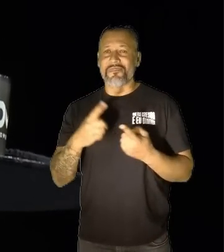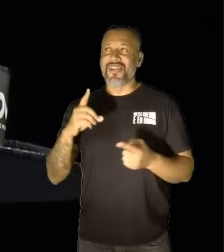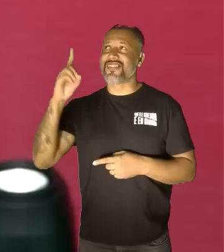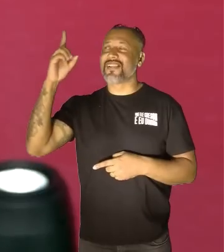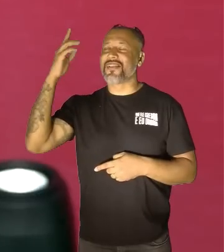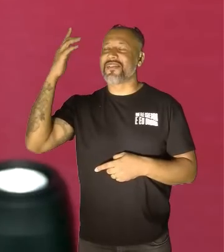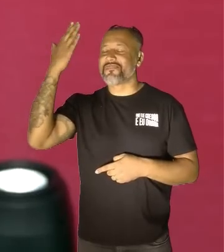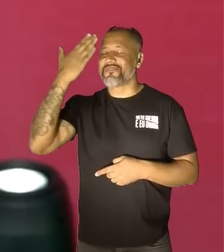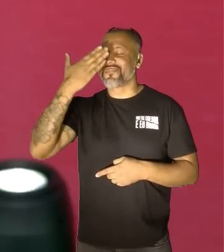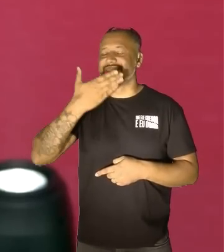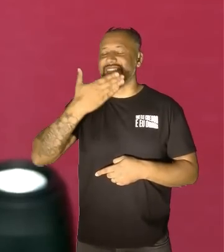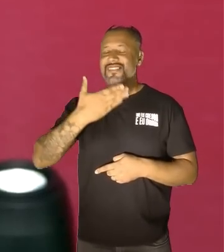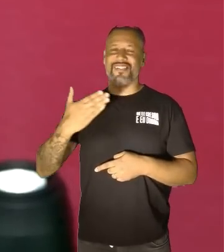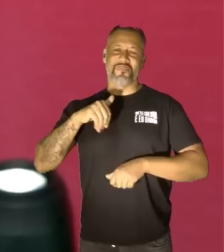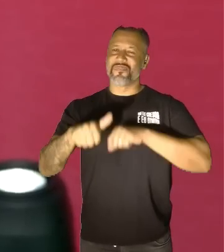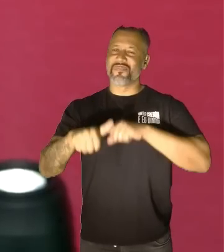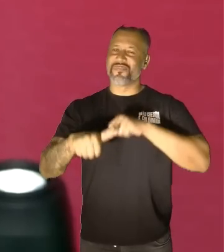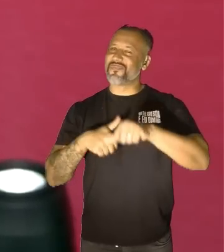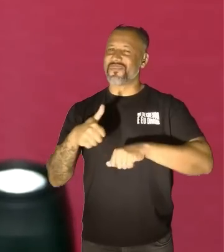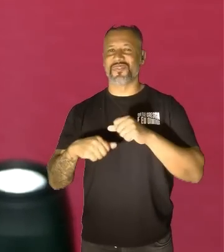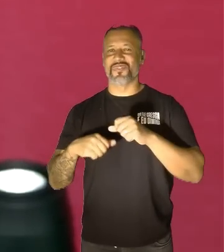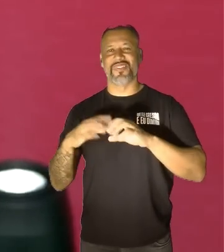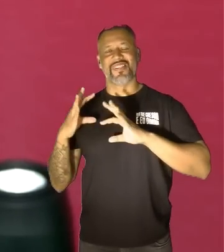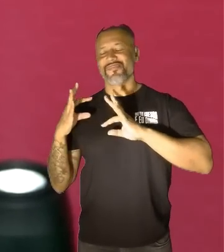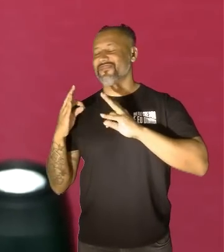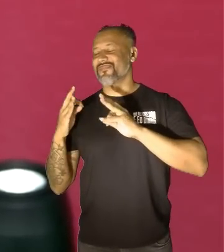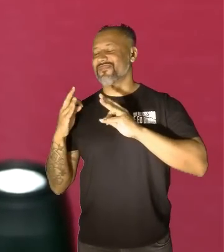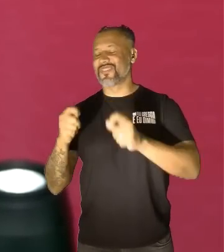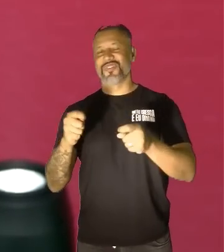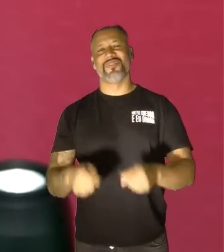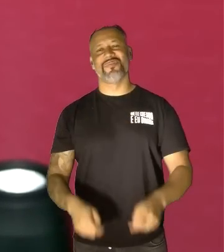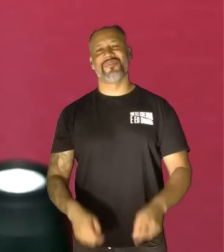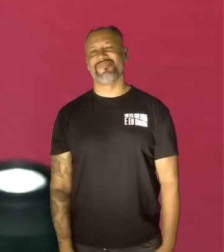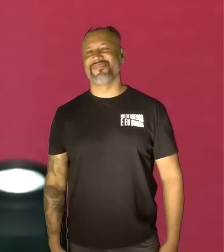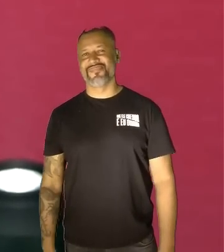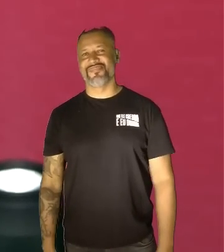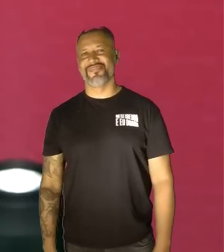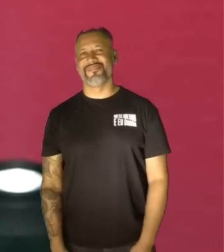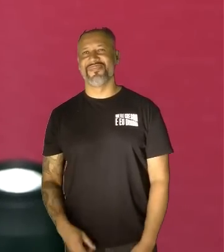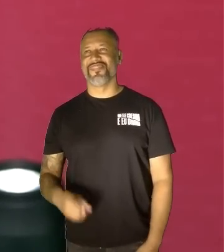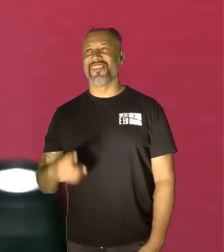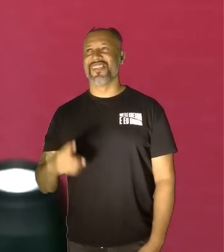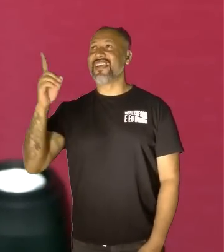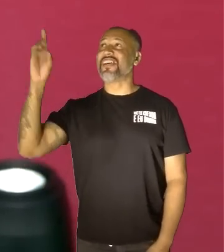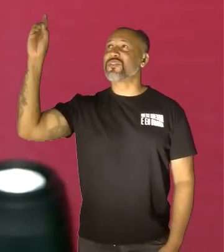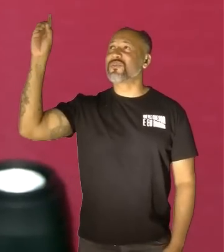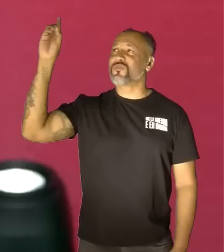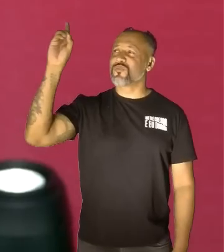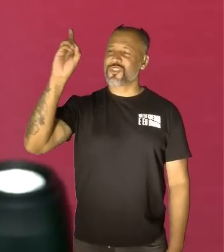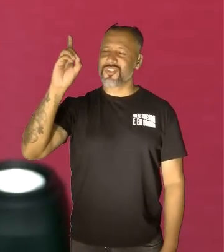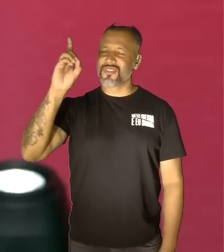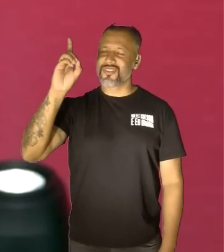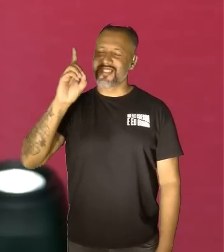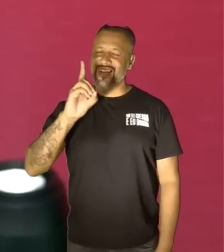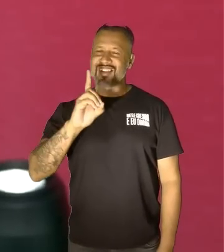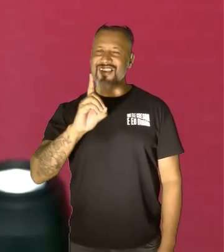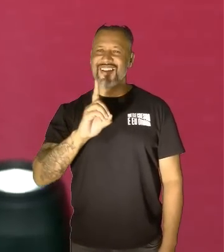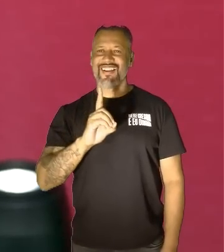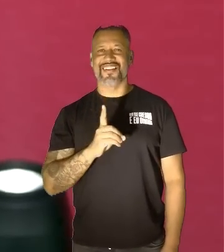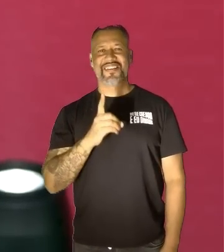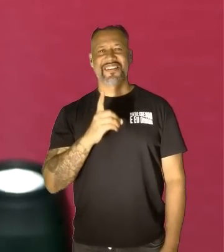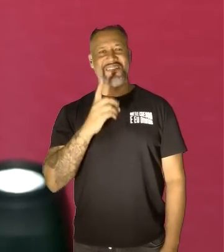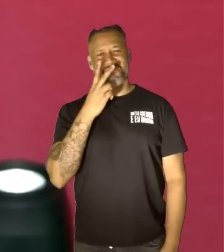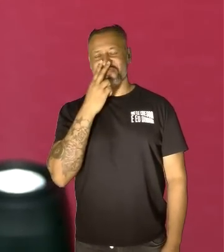muda. Quando Deus entra no ambiente, parece que algo flui. Eu não sei se o quarto de